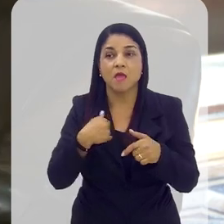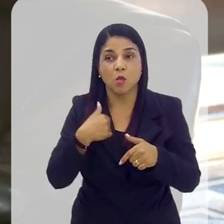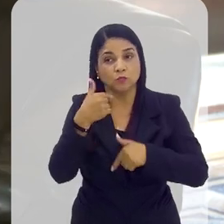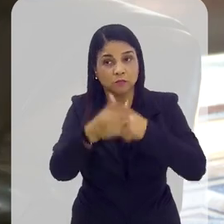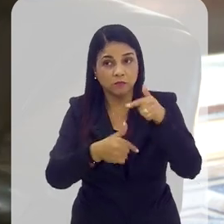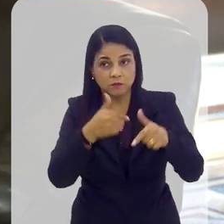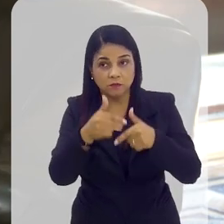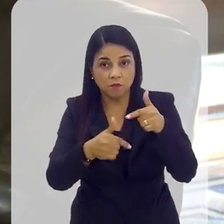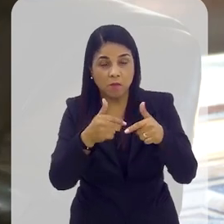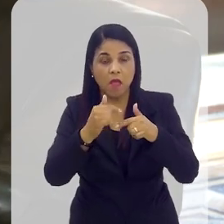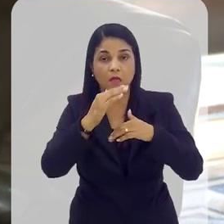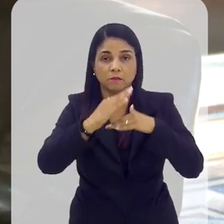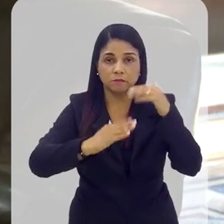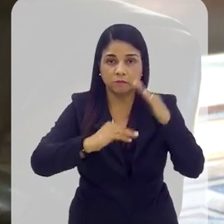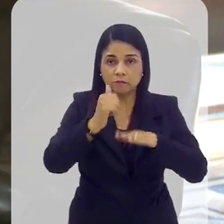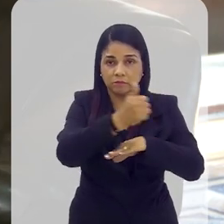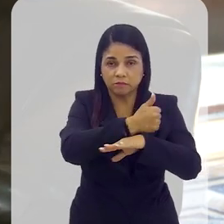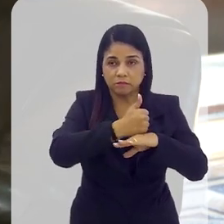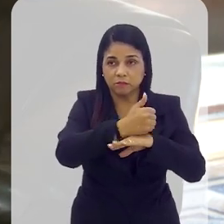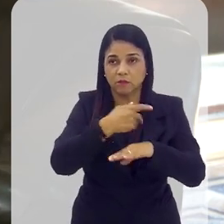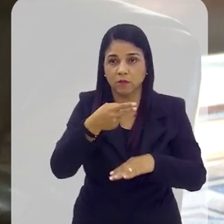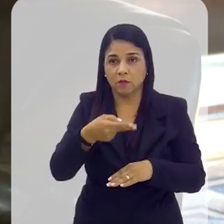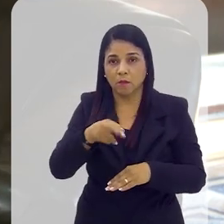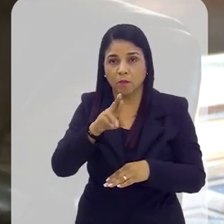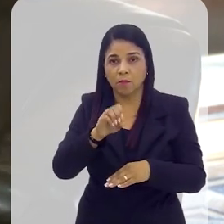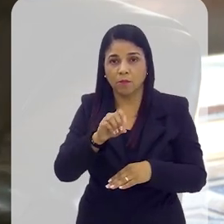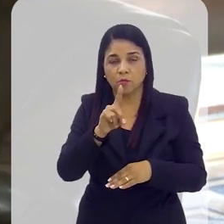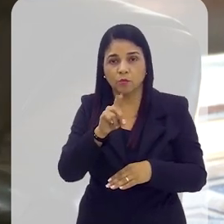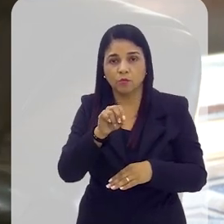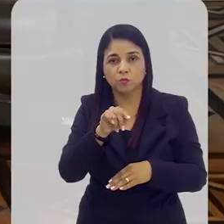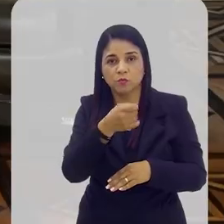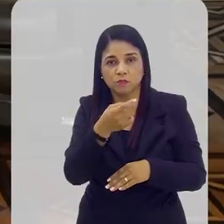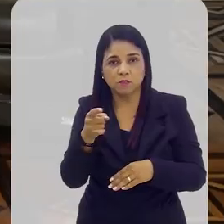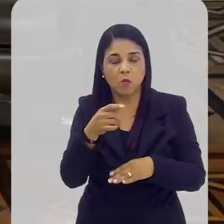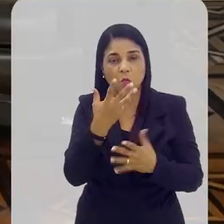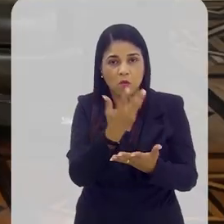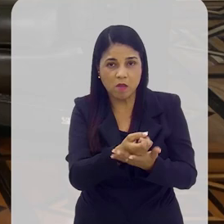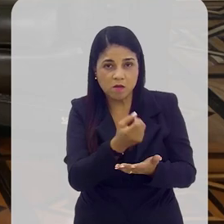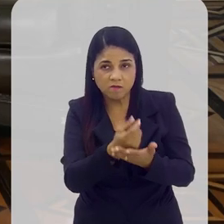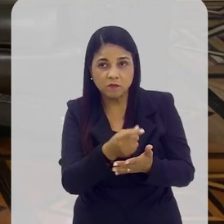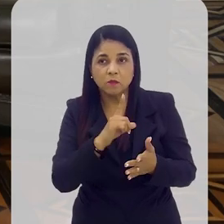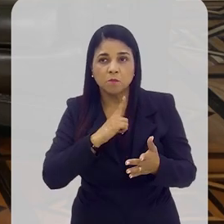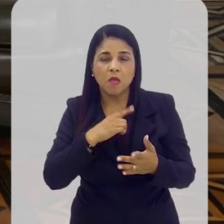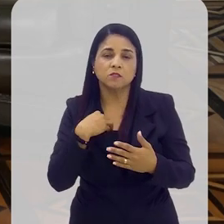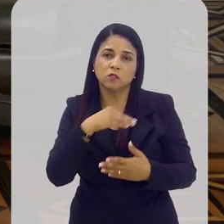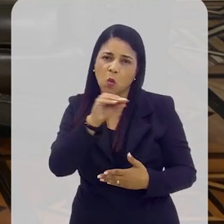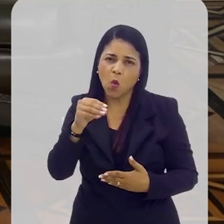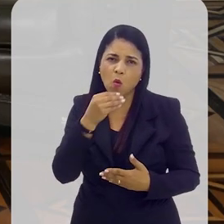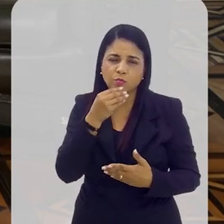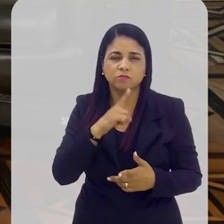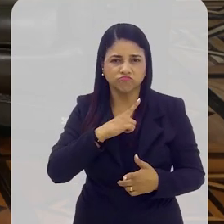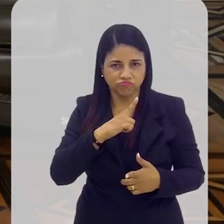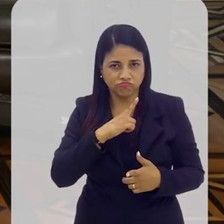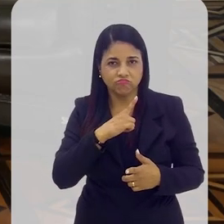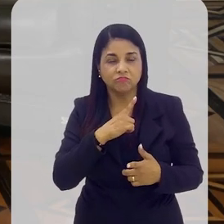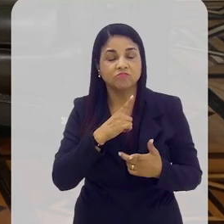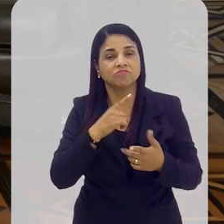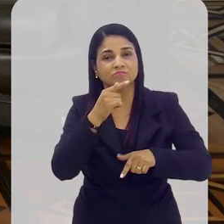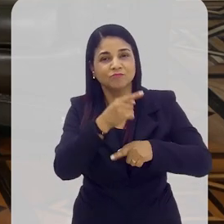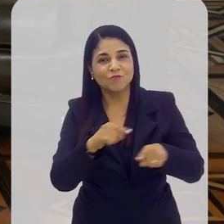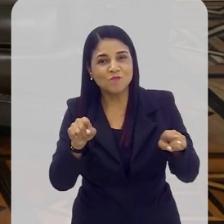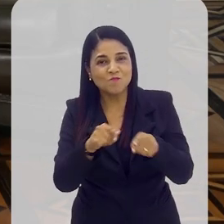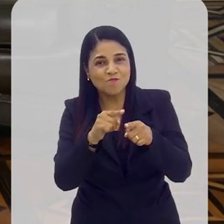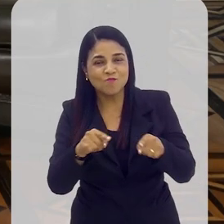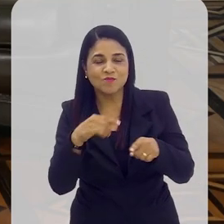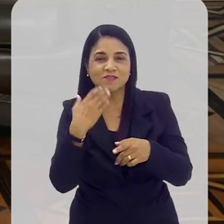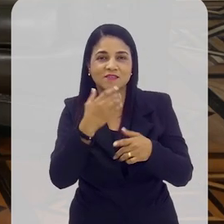lugares, entendeu? Eu que trabalho com a área de produção fonográfica, né? Uhum. Produzindo, gravando, a gente já teve oportunidade de